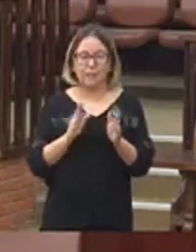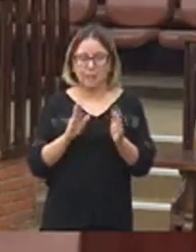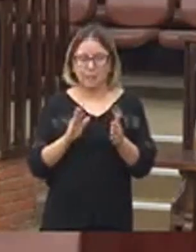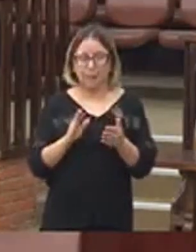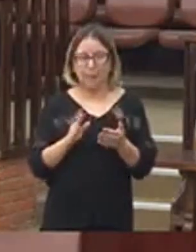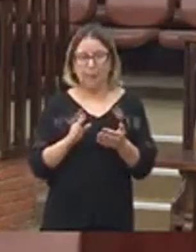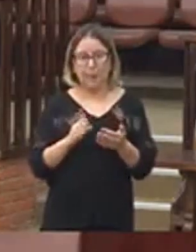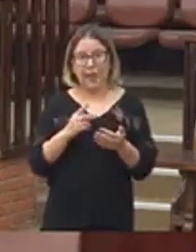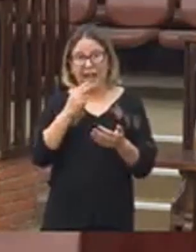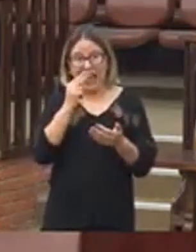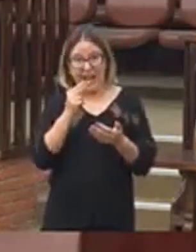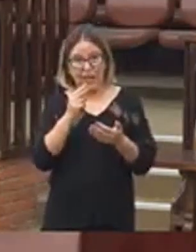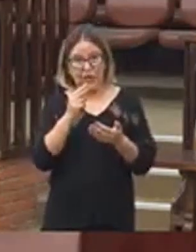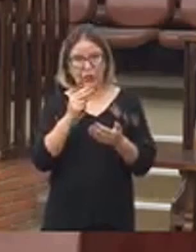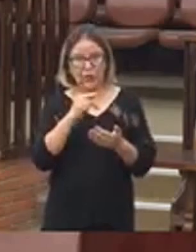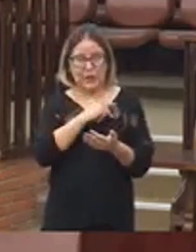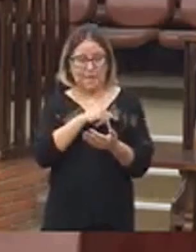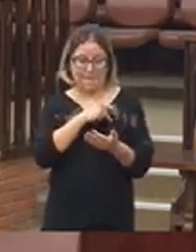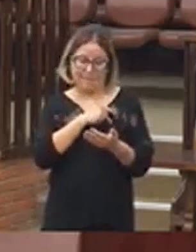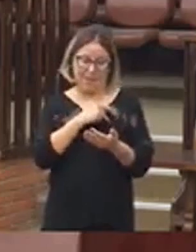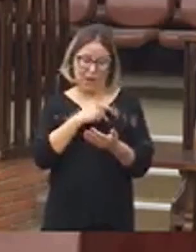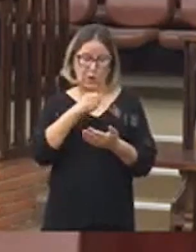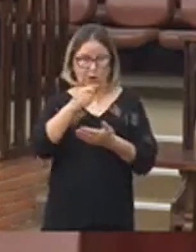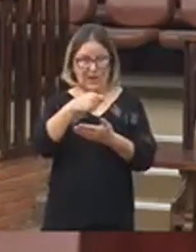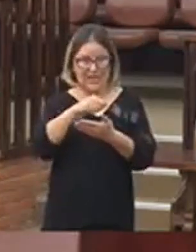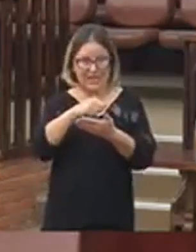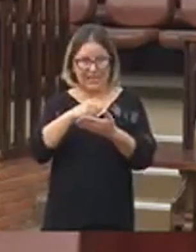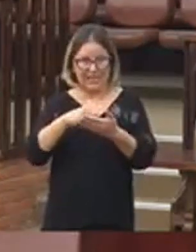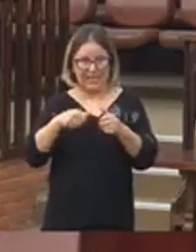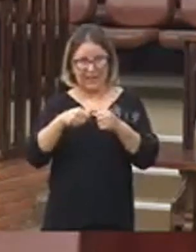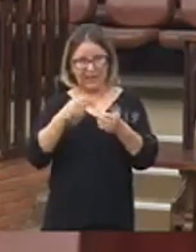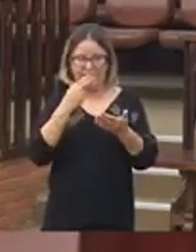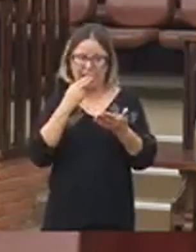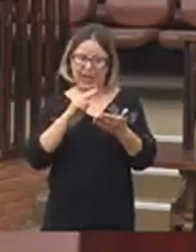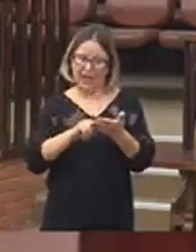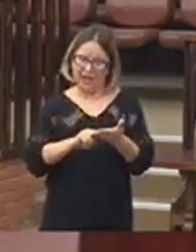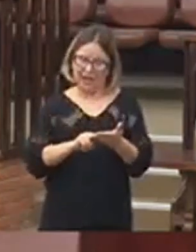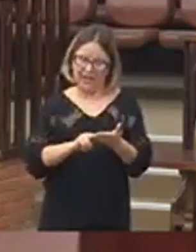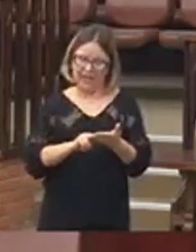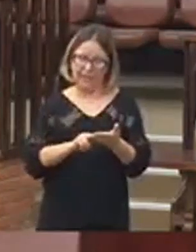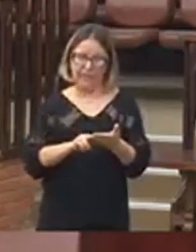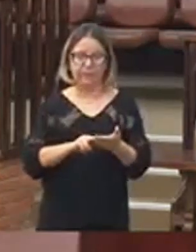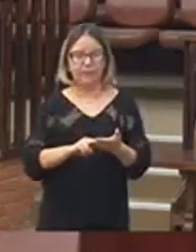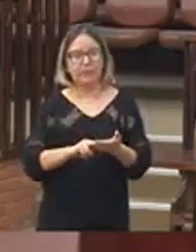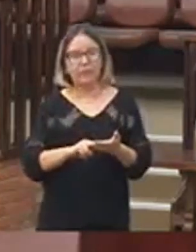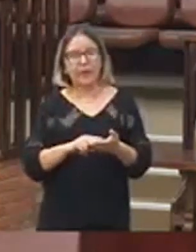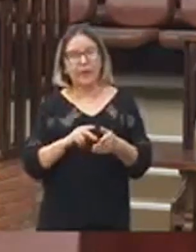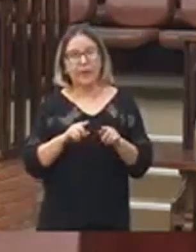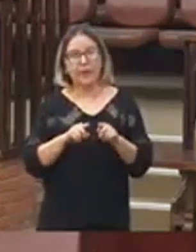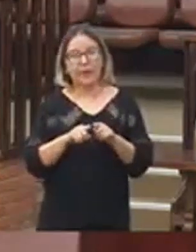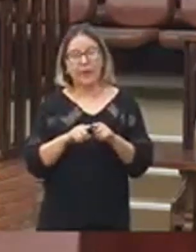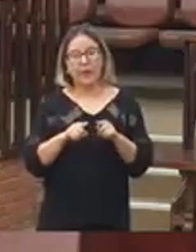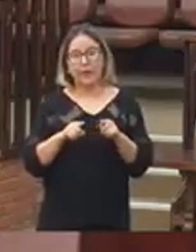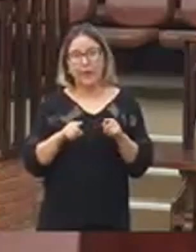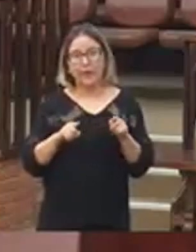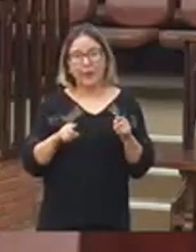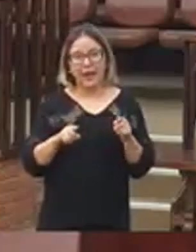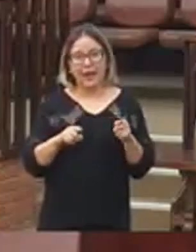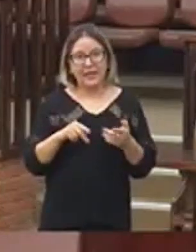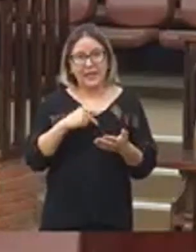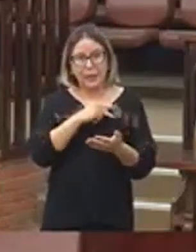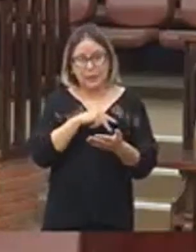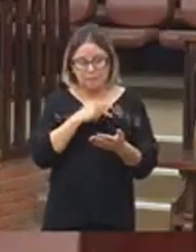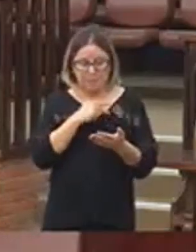Paulo. Isto é uma suposição. Outros acham que, mas eu creio. E Paulo, quando ele escreve